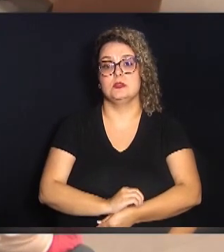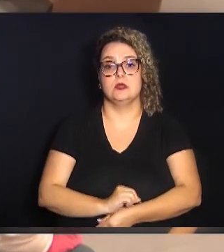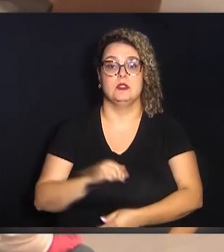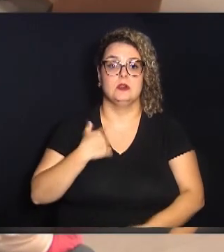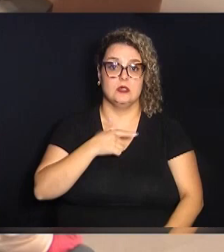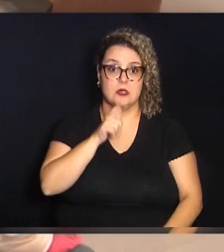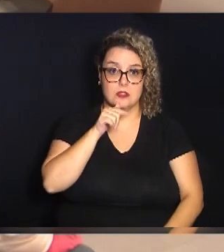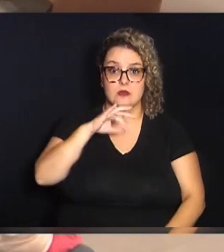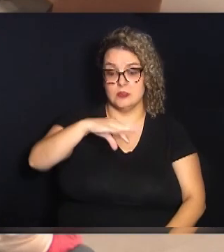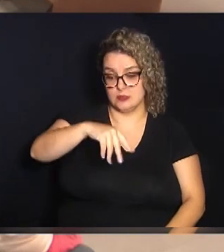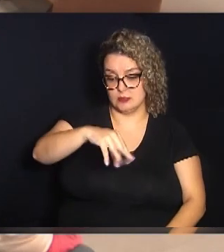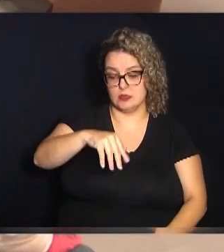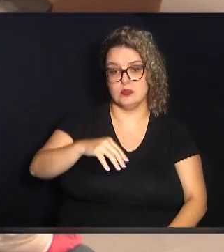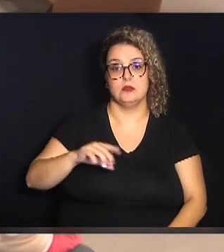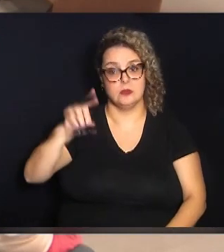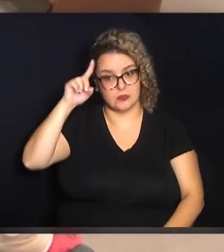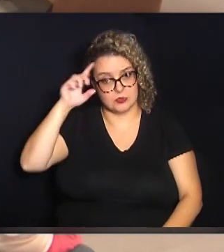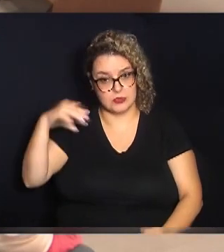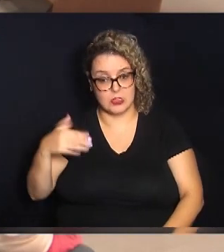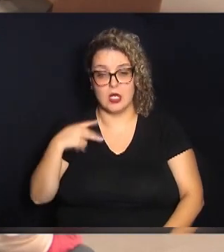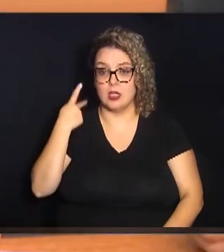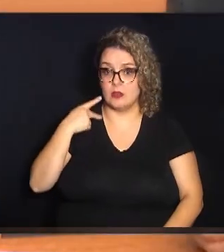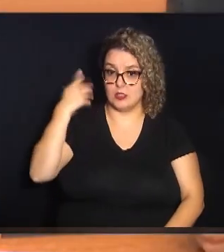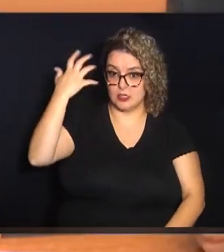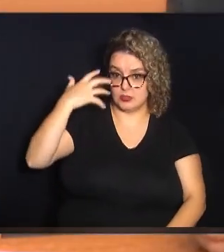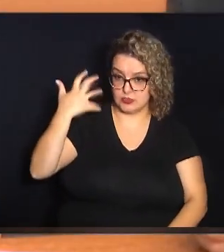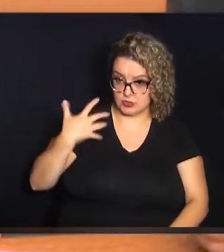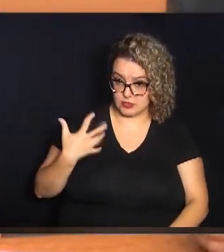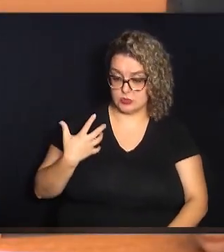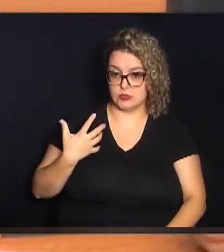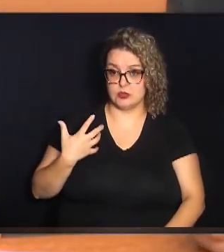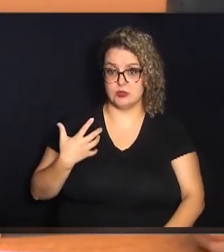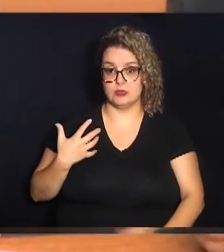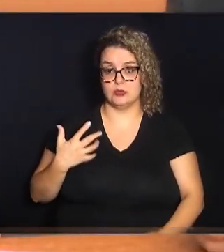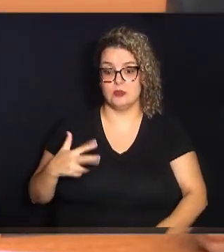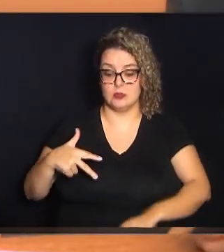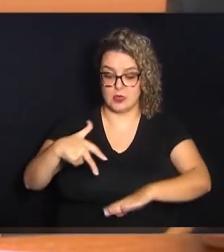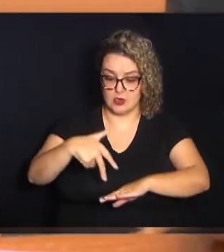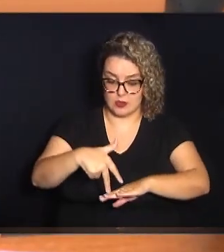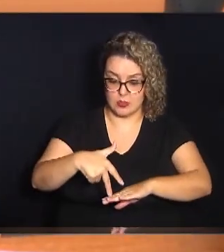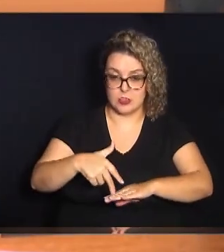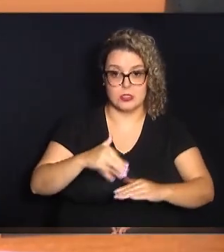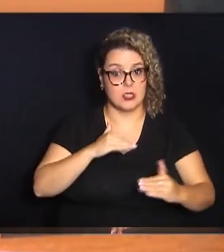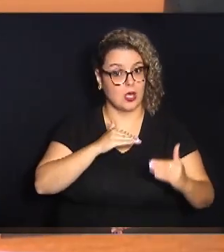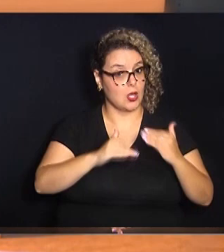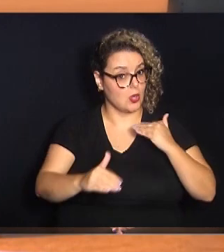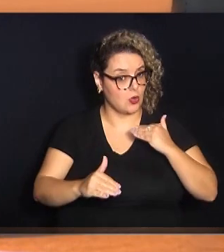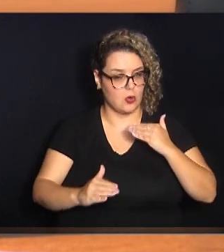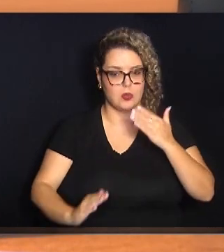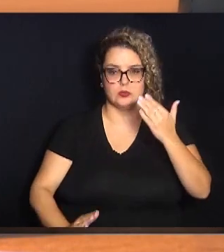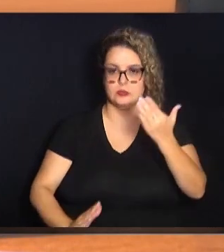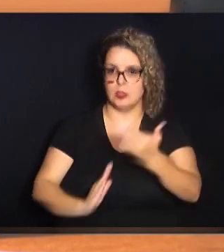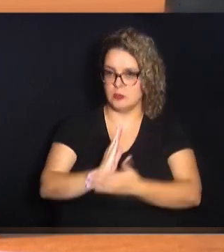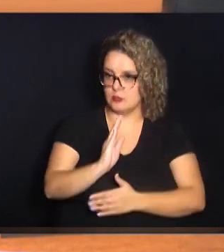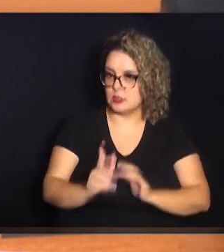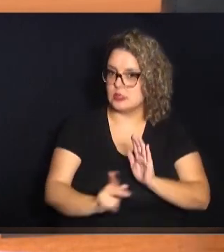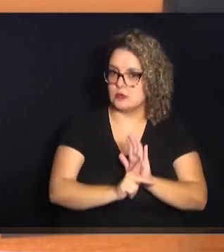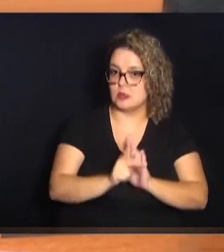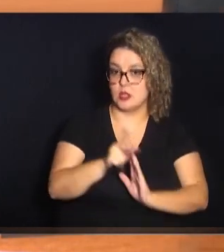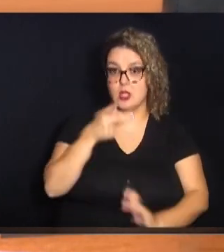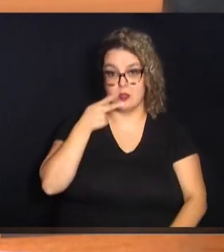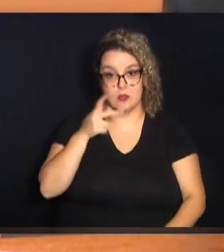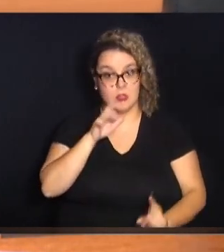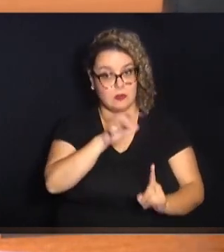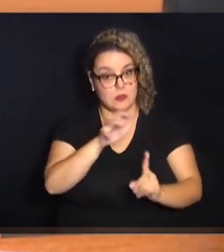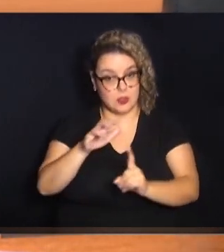nossa água nas nossas torneiras todos os dias a vereadora Guida Calisto se diz contra a aprovação deste projeto e